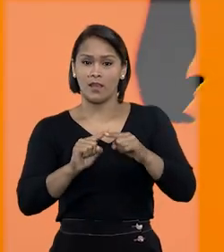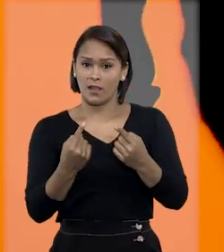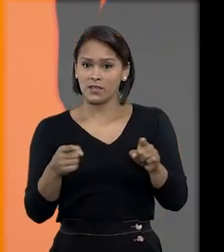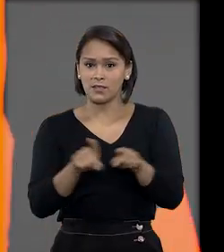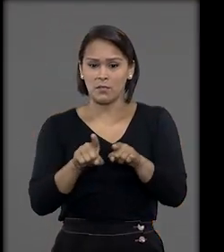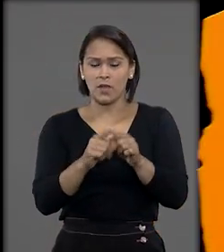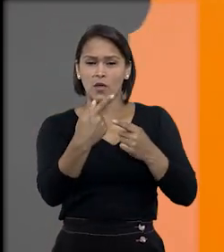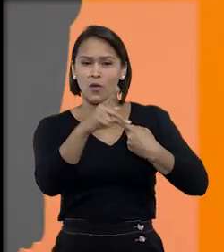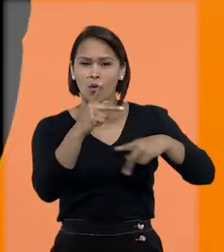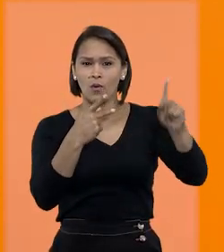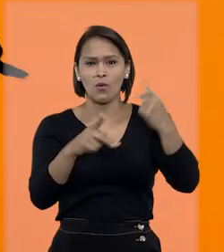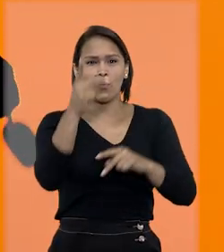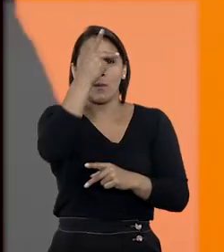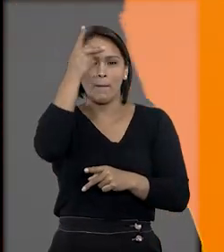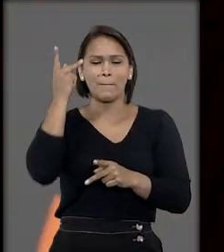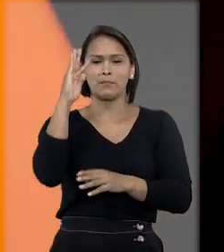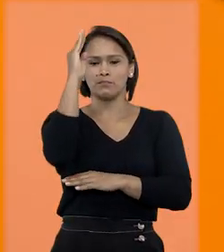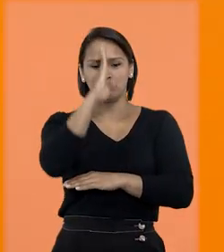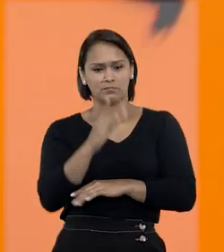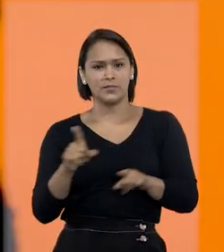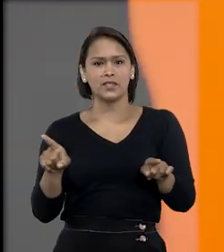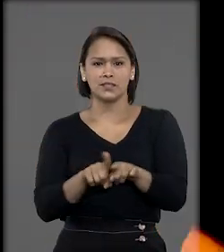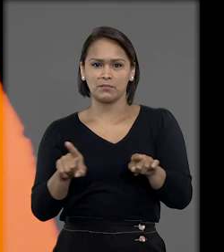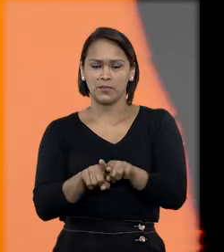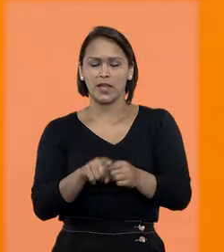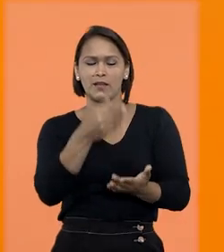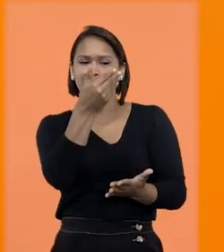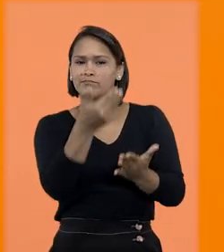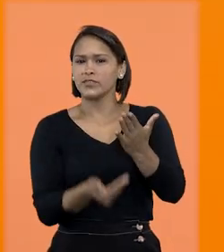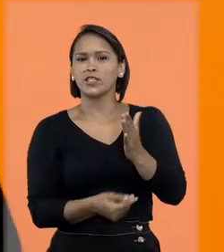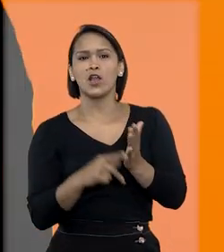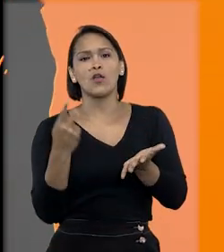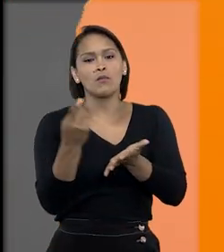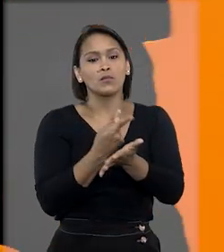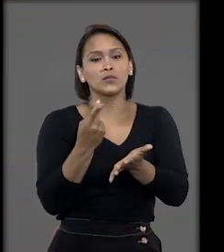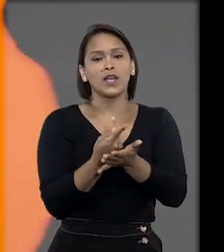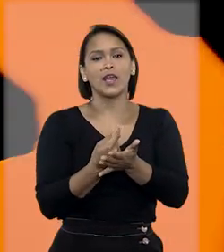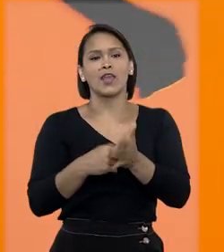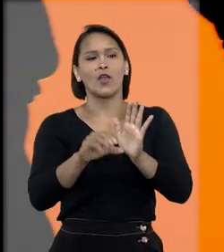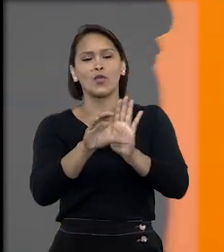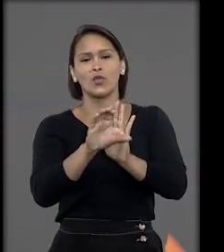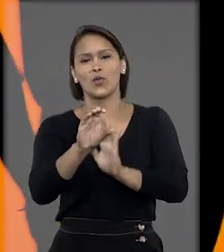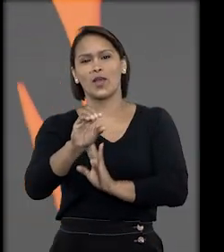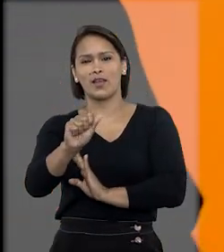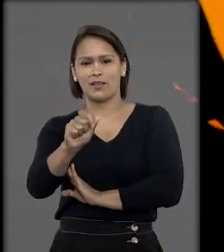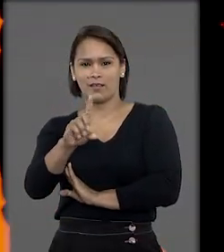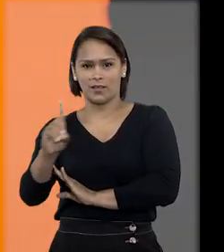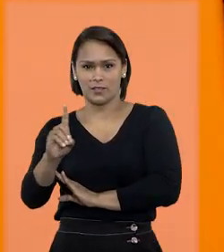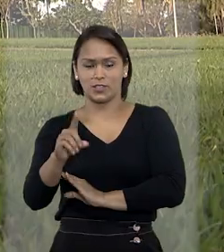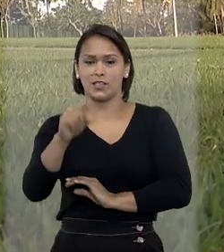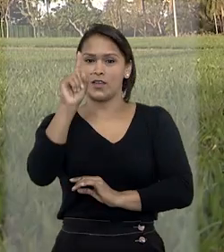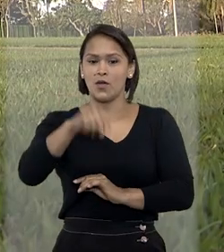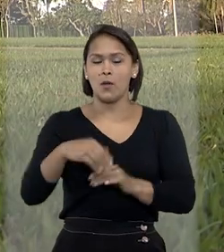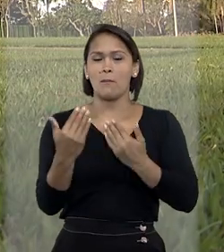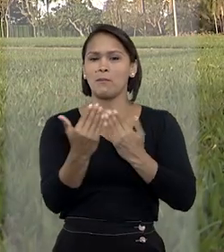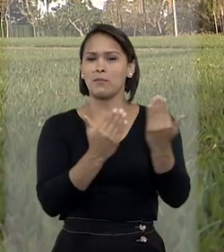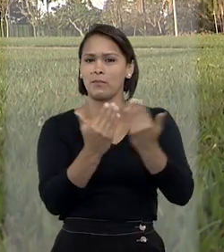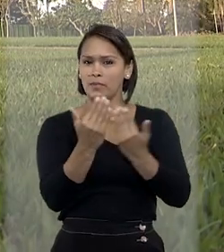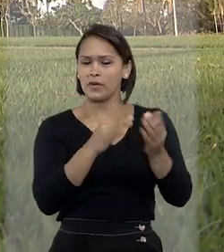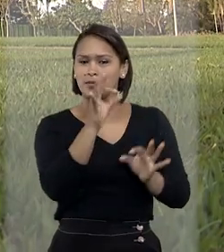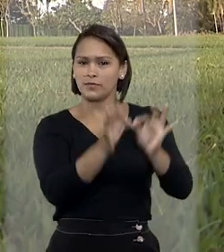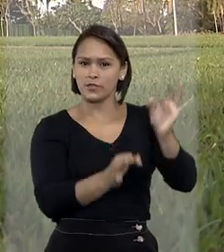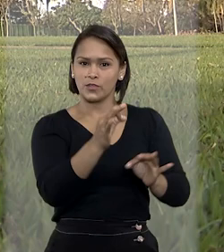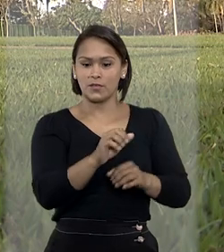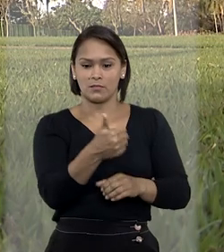assim como Luciano outros brasileiros também tiveram auxílio negado por erro nos dados do cadastro um é um